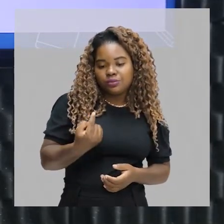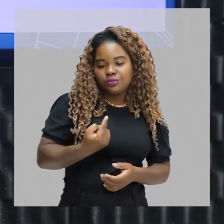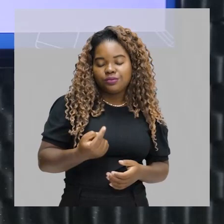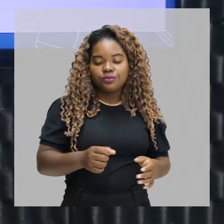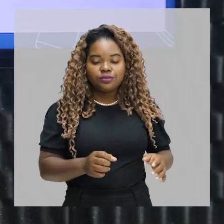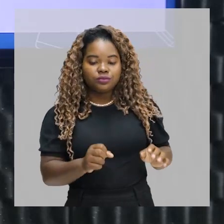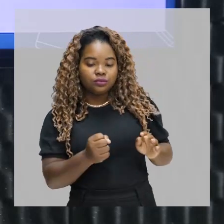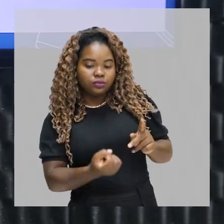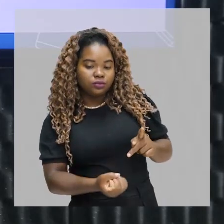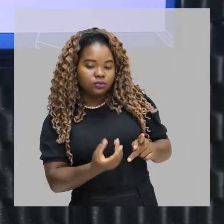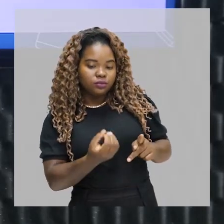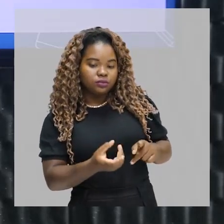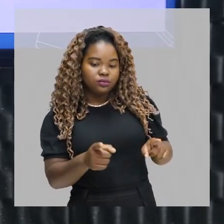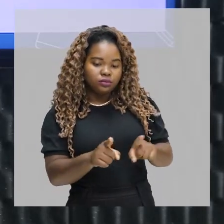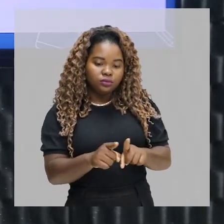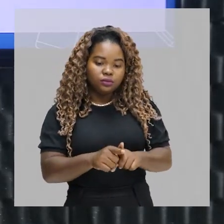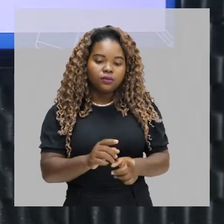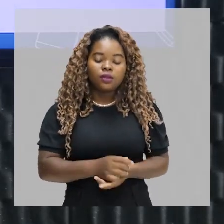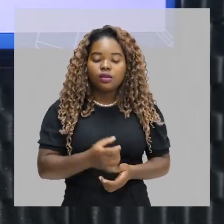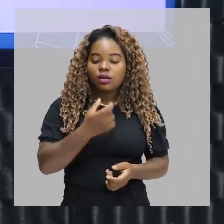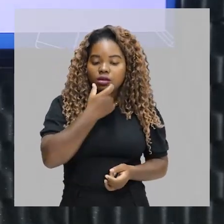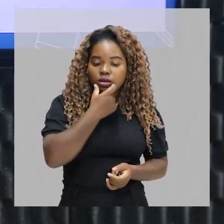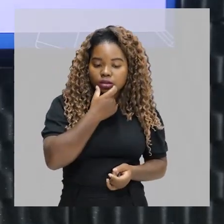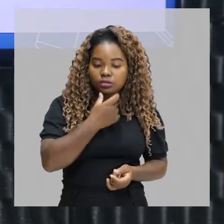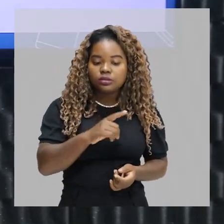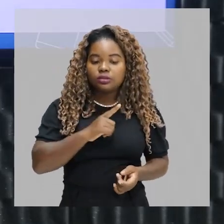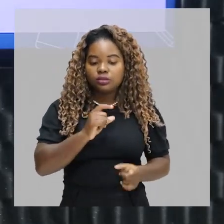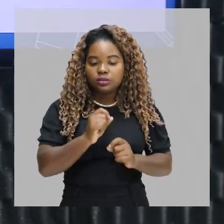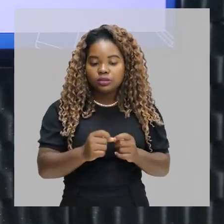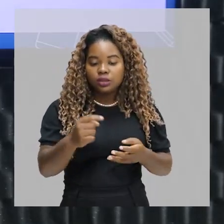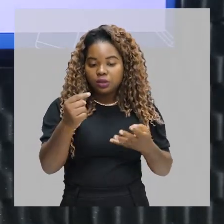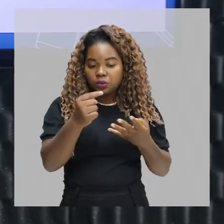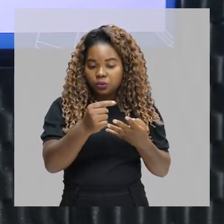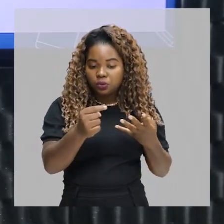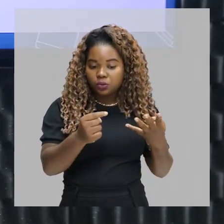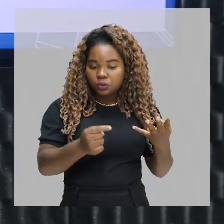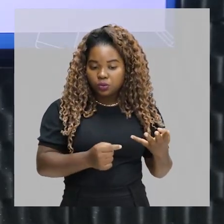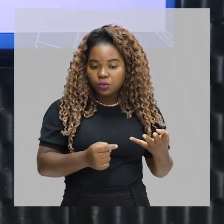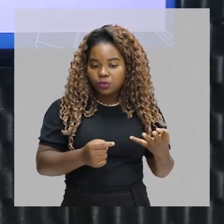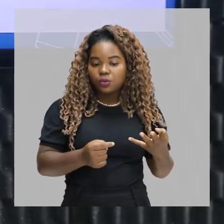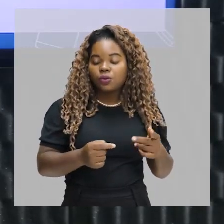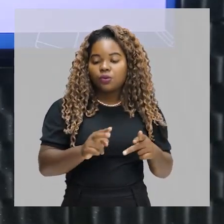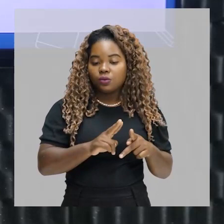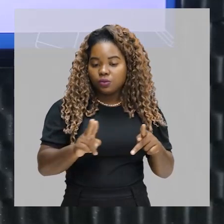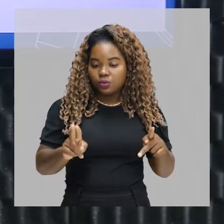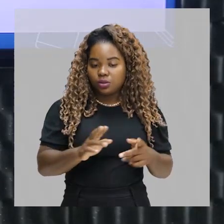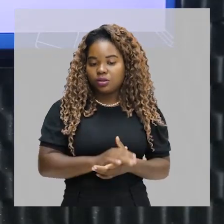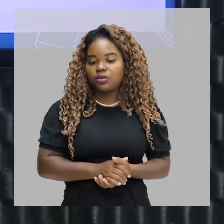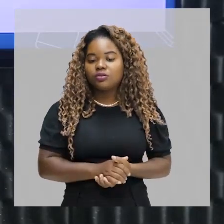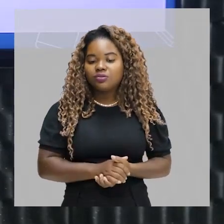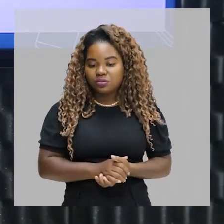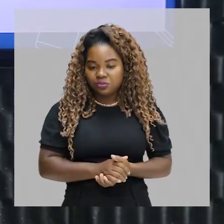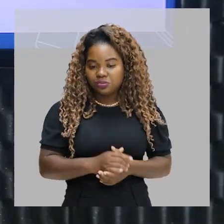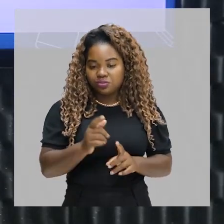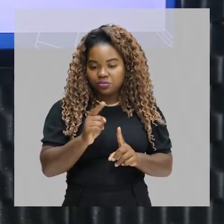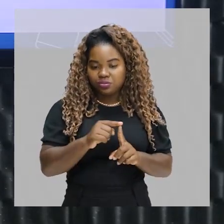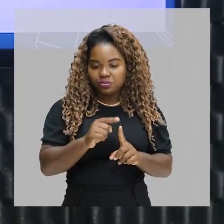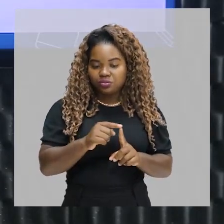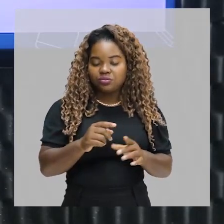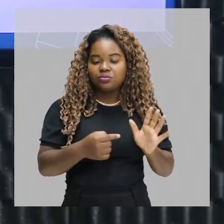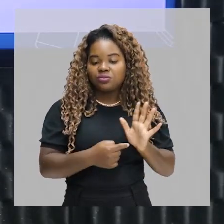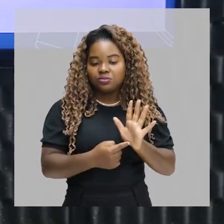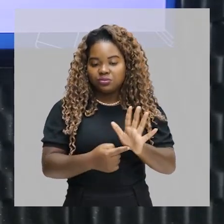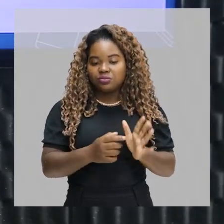ou plural. Tá? Então, em inglês, existem 4 pronomes demonstrativos, só 4. E